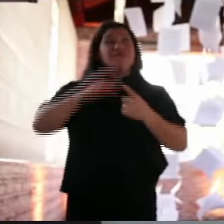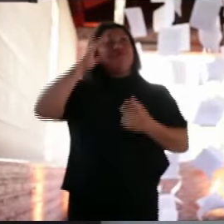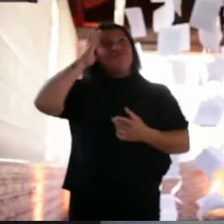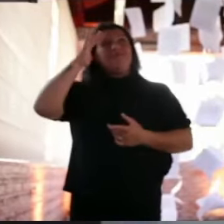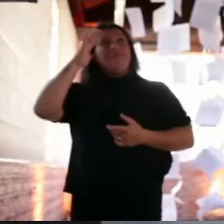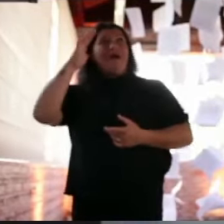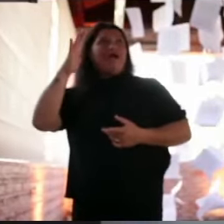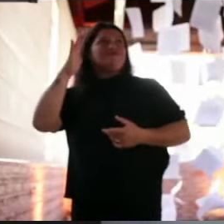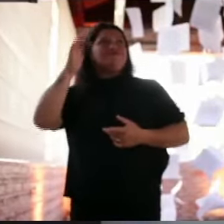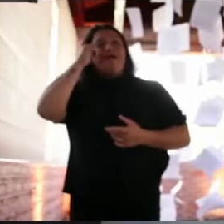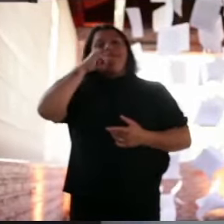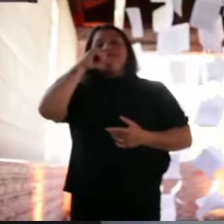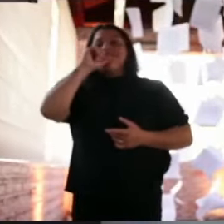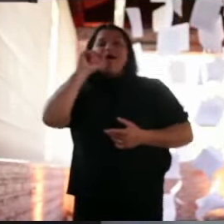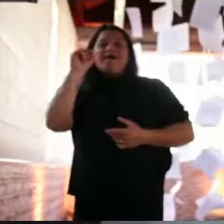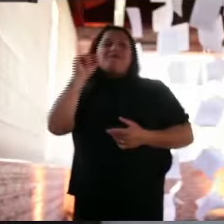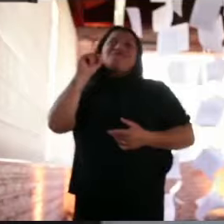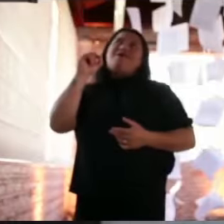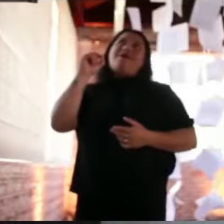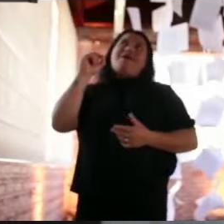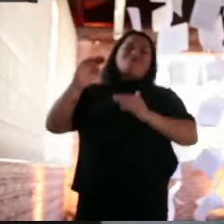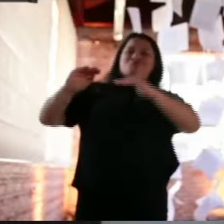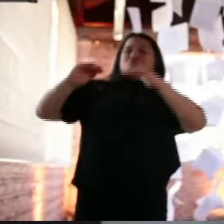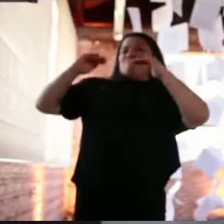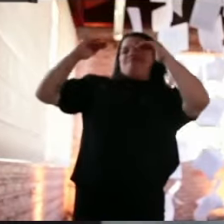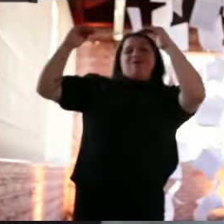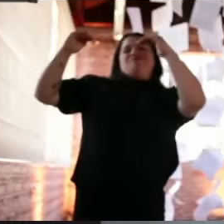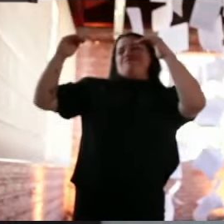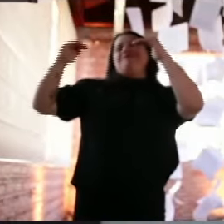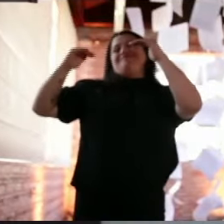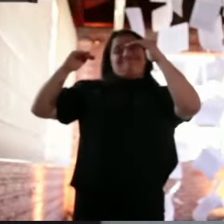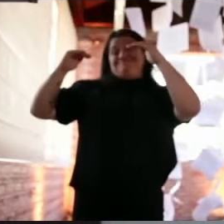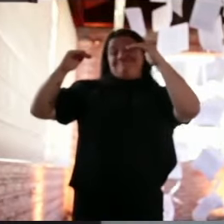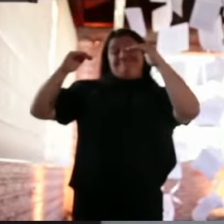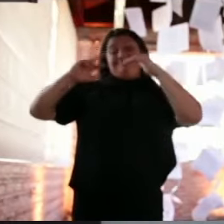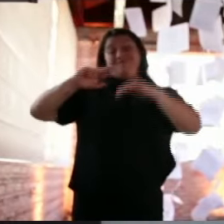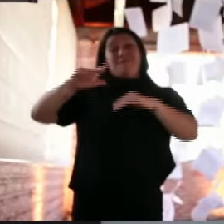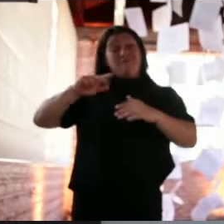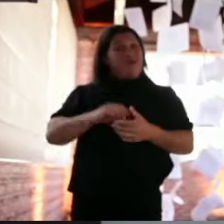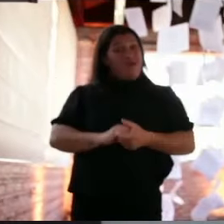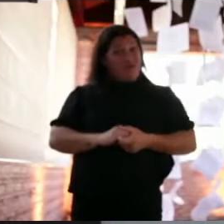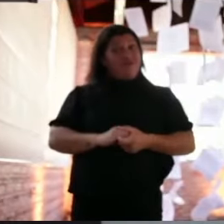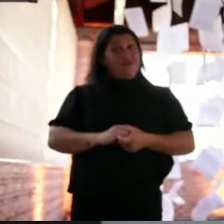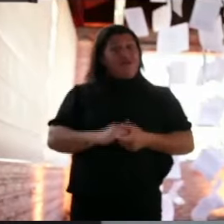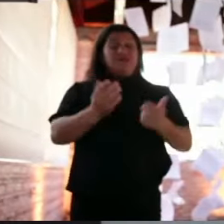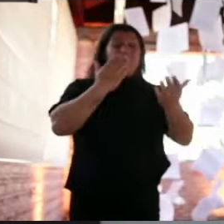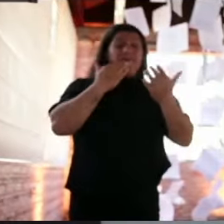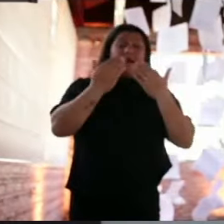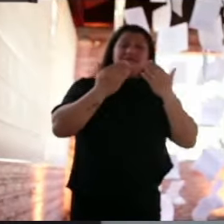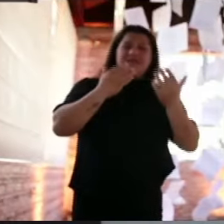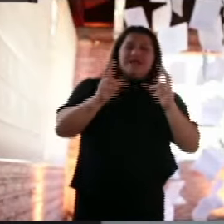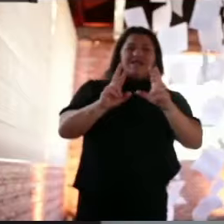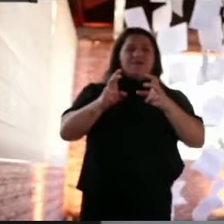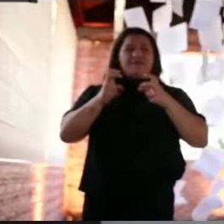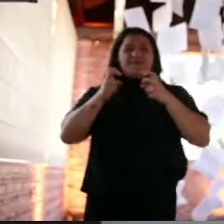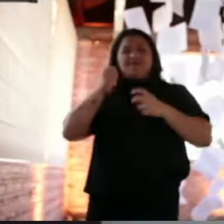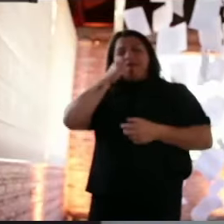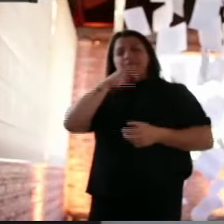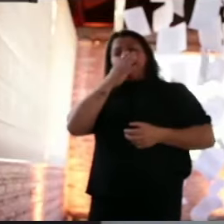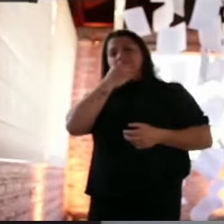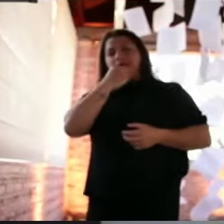que é uma figura de outro nível Ela não é uma pessoa entre outras o longo processo de uma análise é reconhecendo que os pais